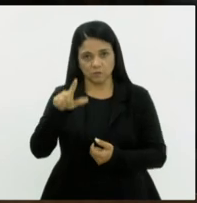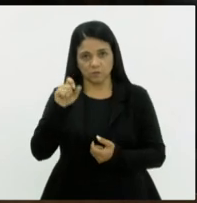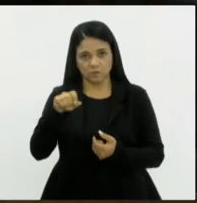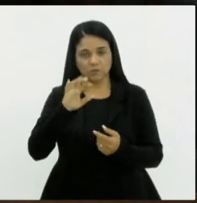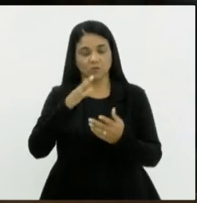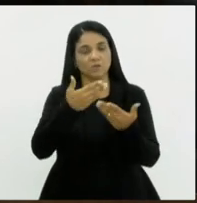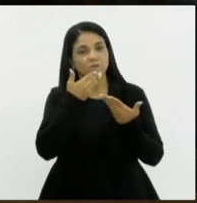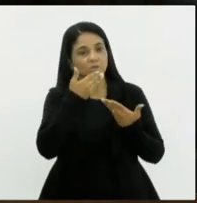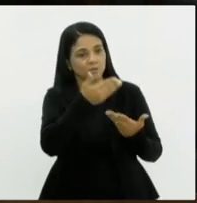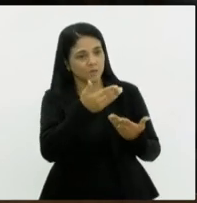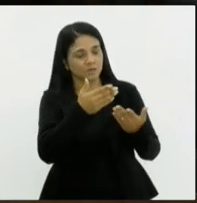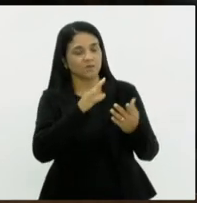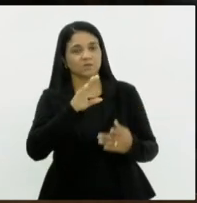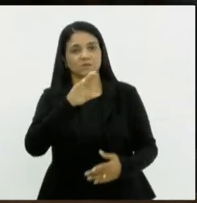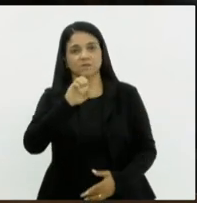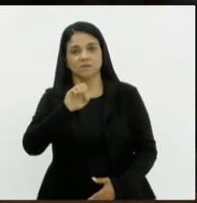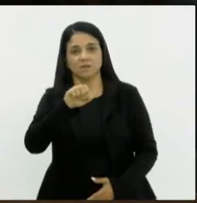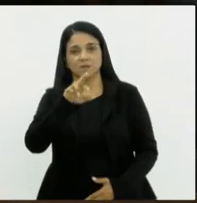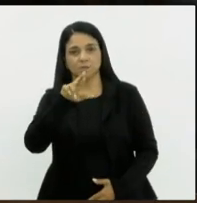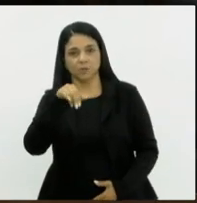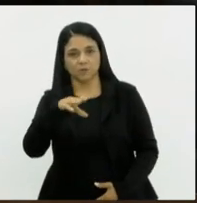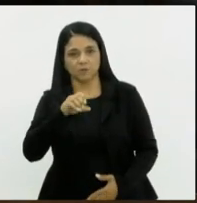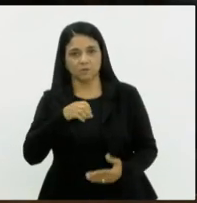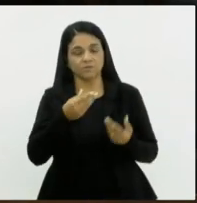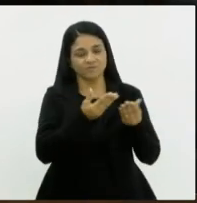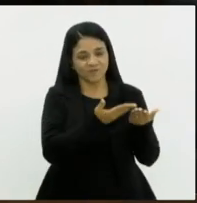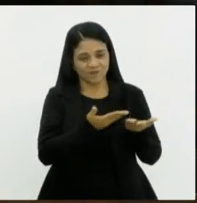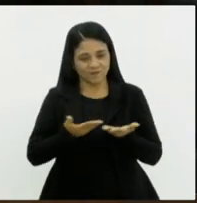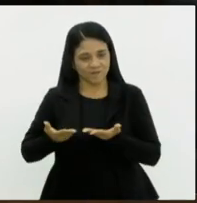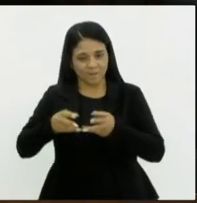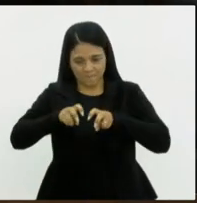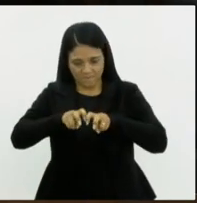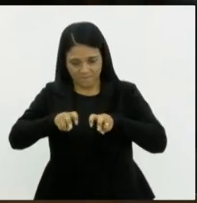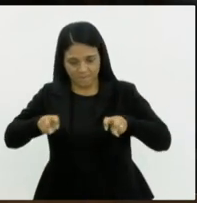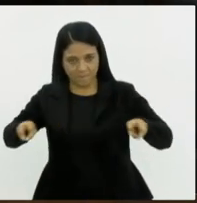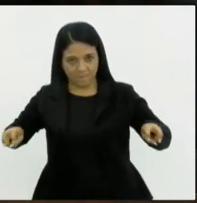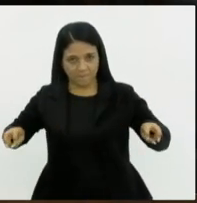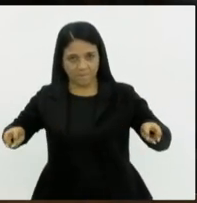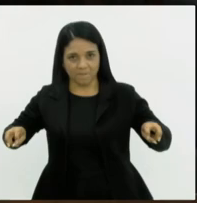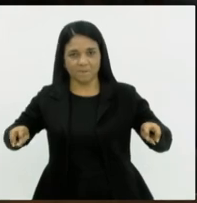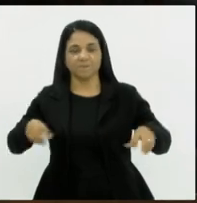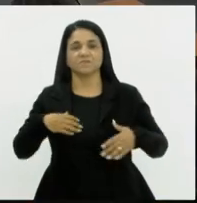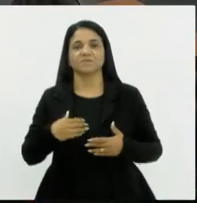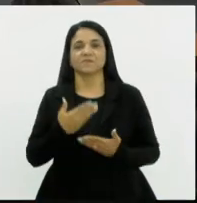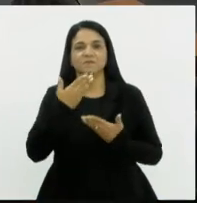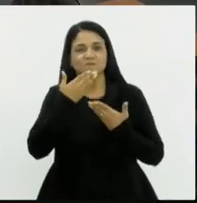que conduza as homenageadas até essa mesa de honra, por gentileza.